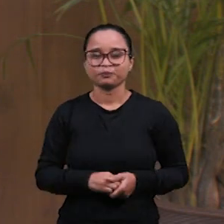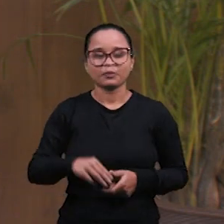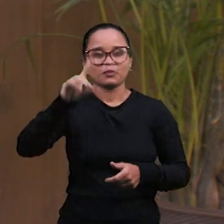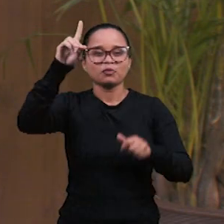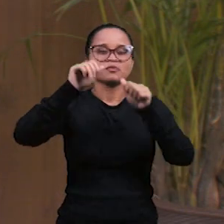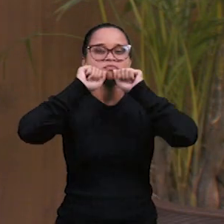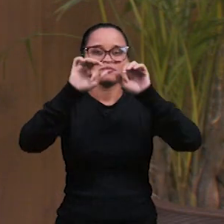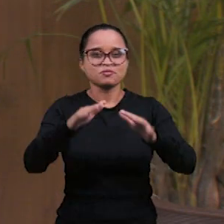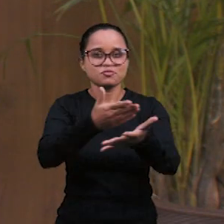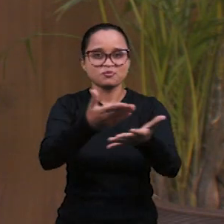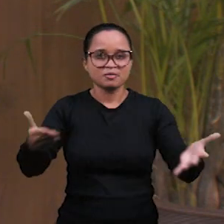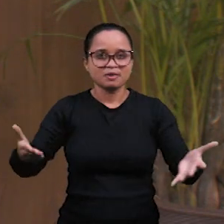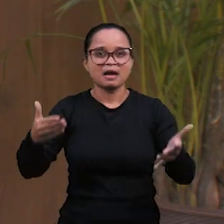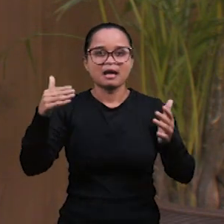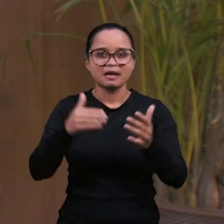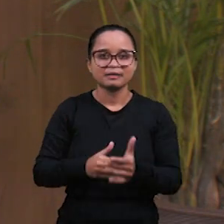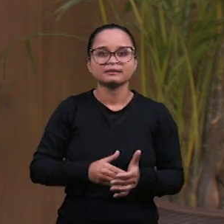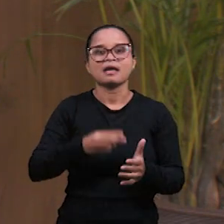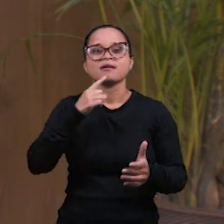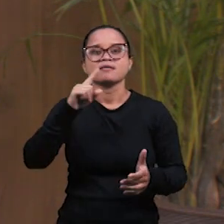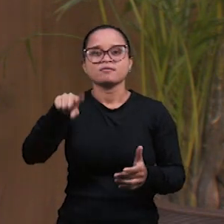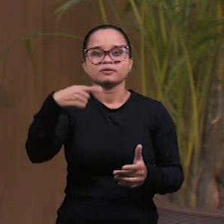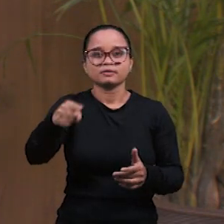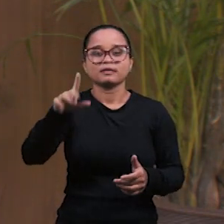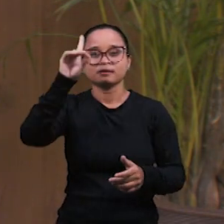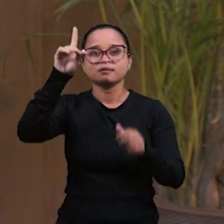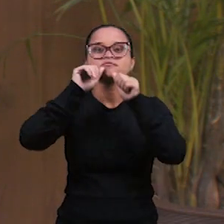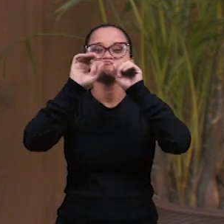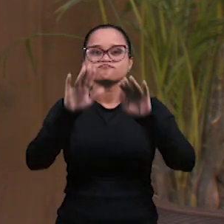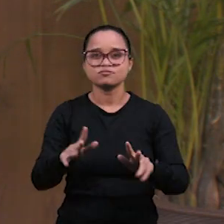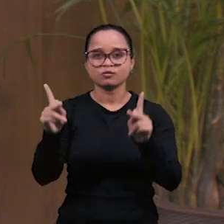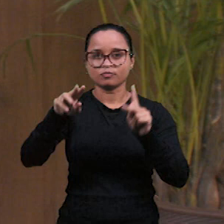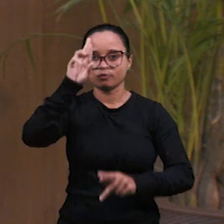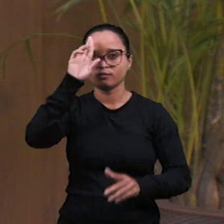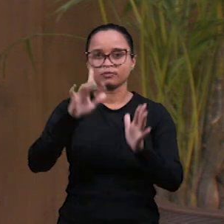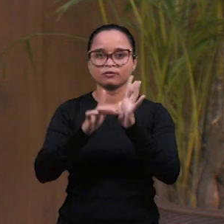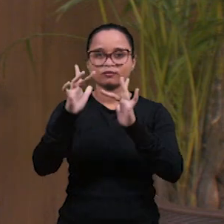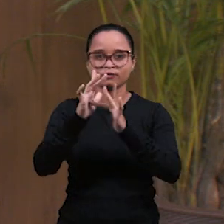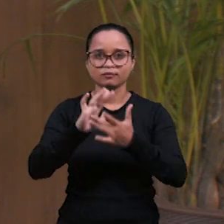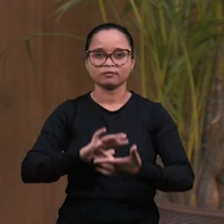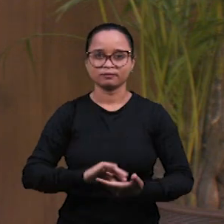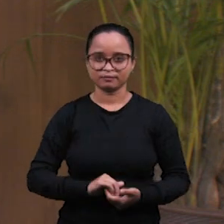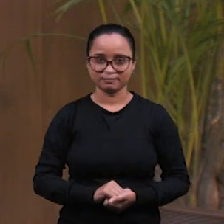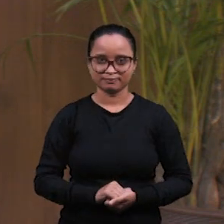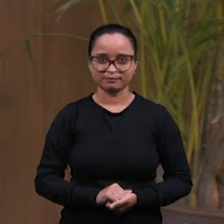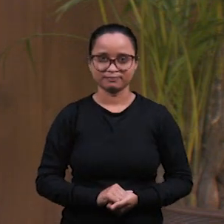Deus abençoe a todos. Até a próxima semana, se Deus quiser. A paz do Senhor Jesus.